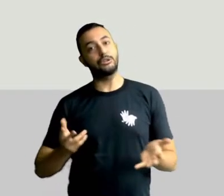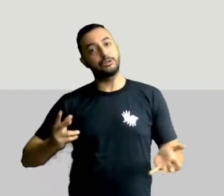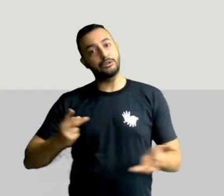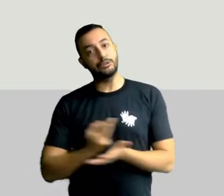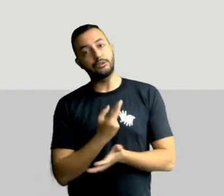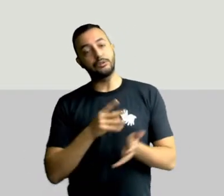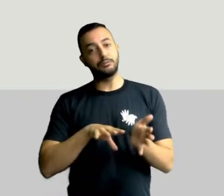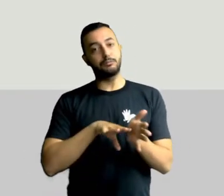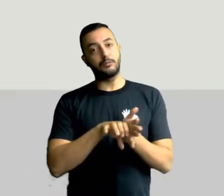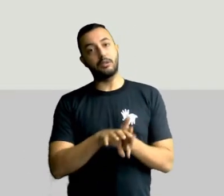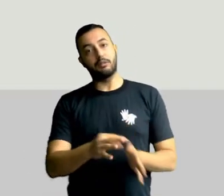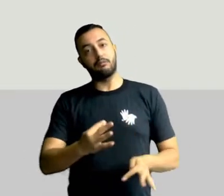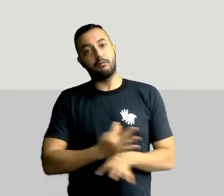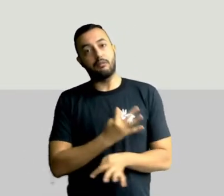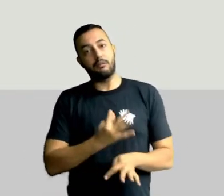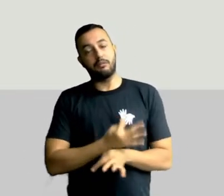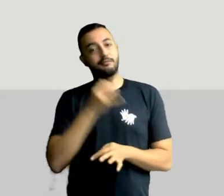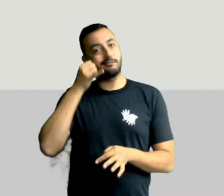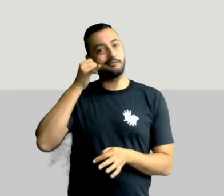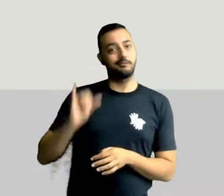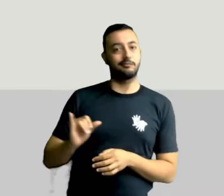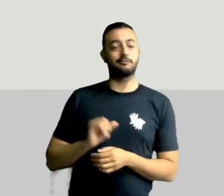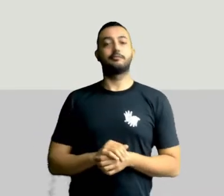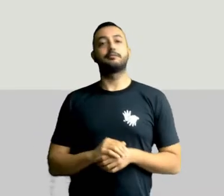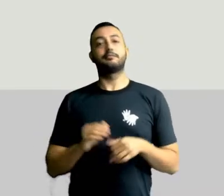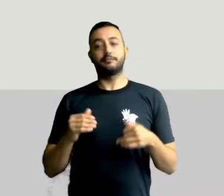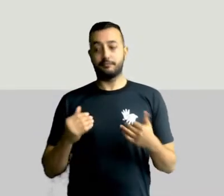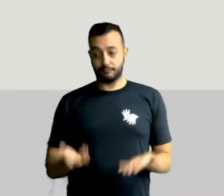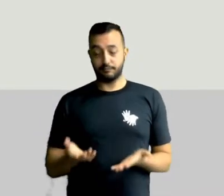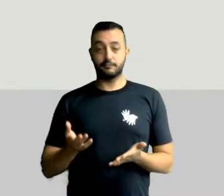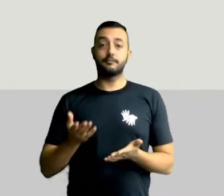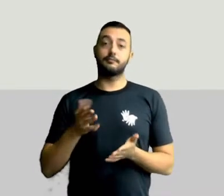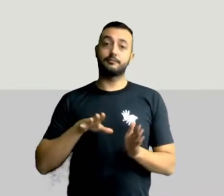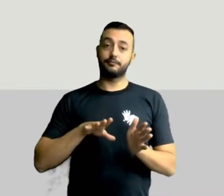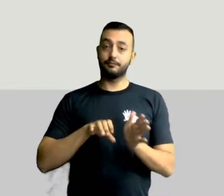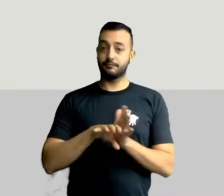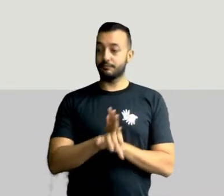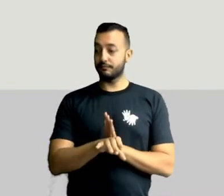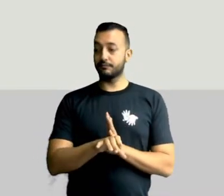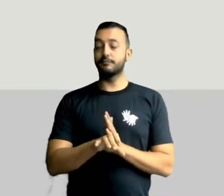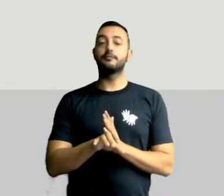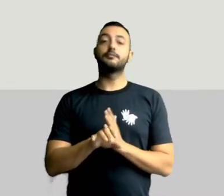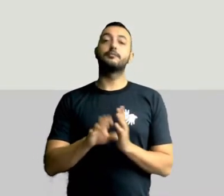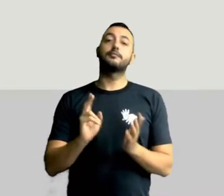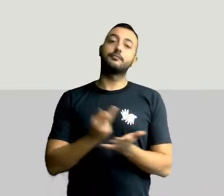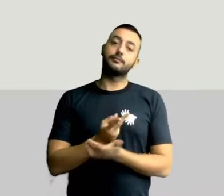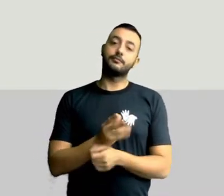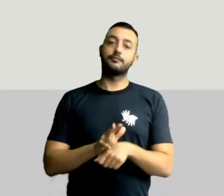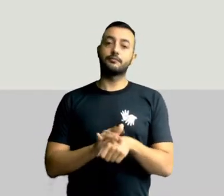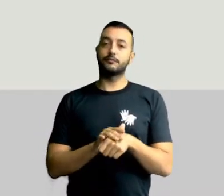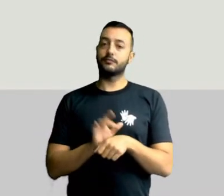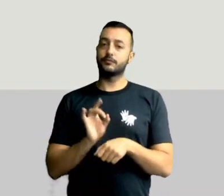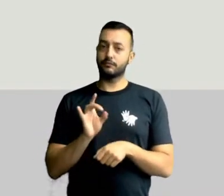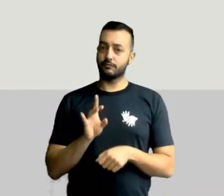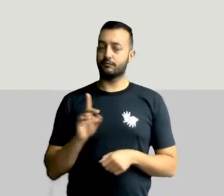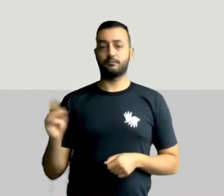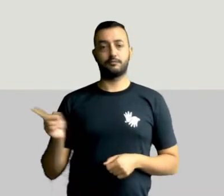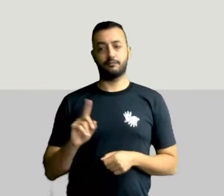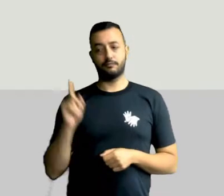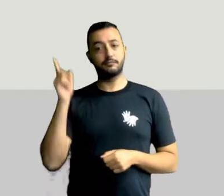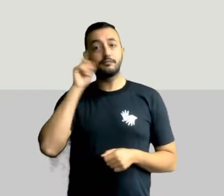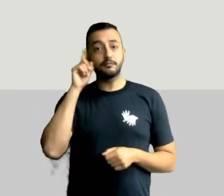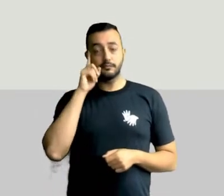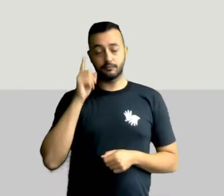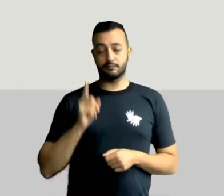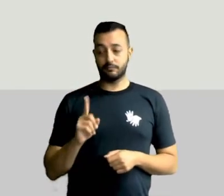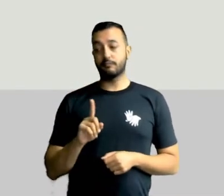o surgimento de bactérias resistentes. Então, as bactérias não somente causam doenças, está certo?